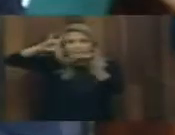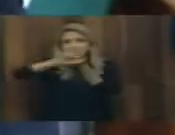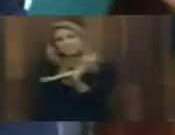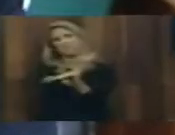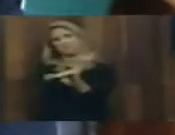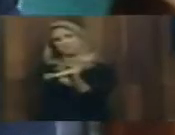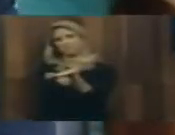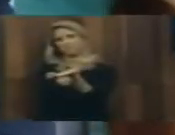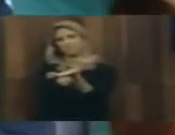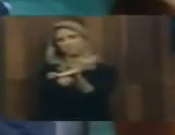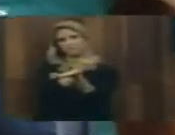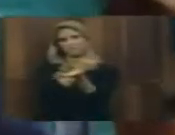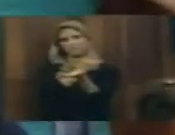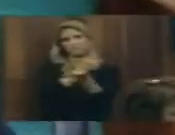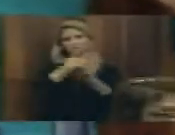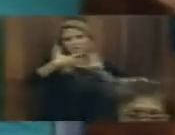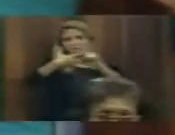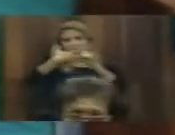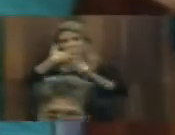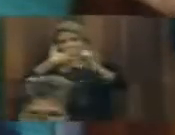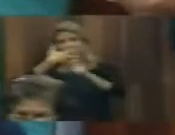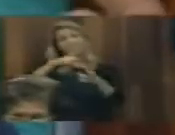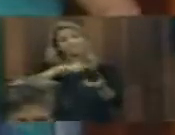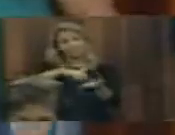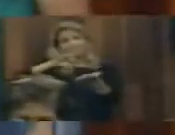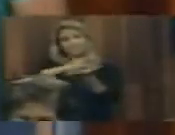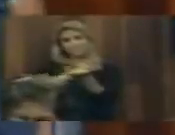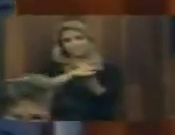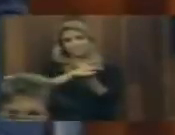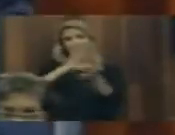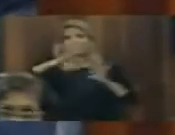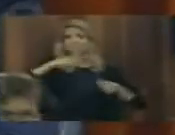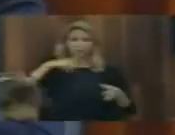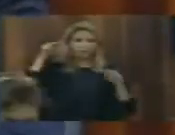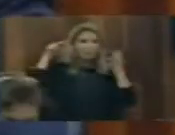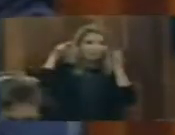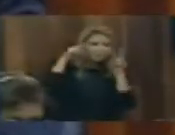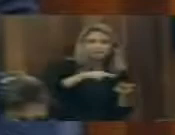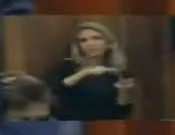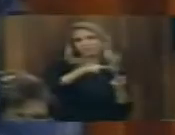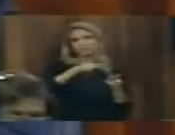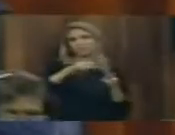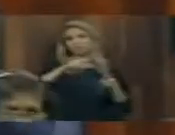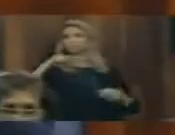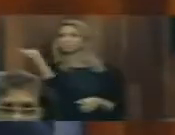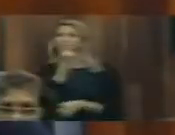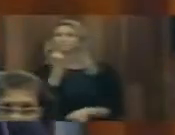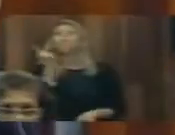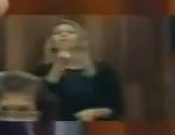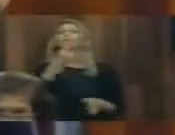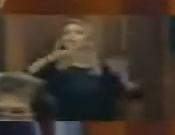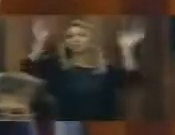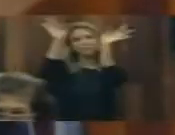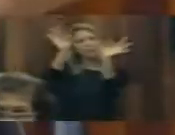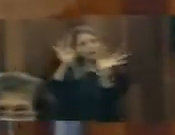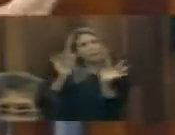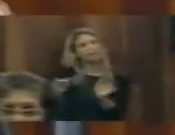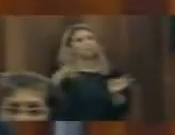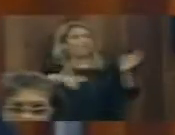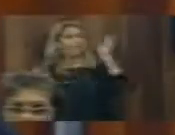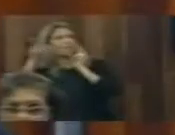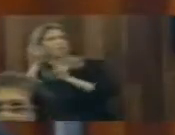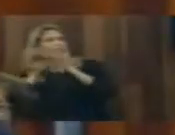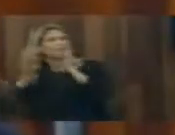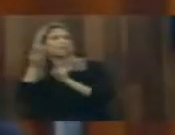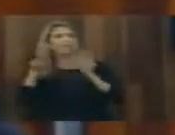pelo executivo. Então, quando eu cheguei no finalzinho, que eu vi toda a felicidade dos funcionários e de vocês